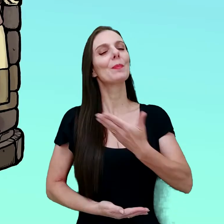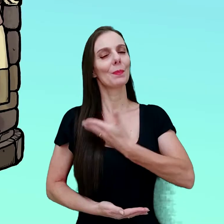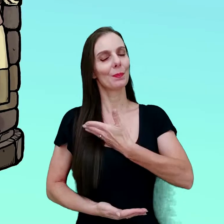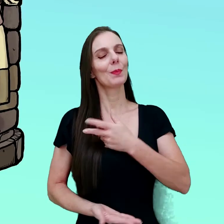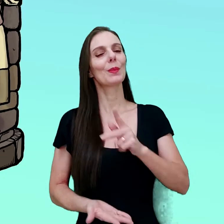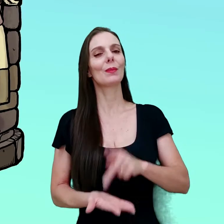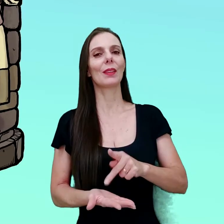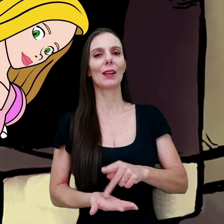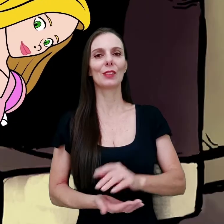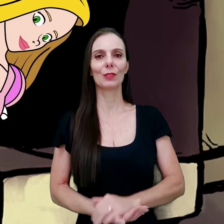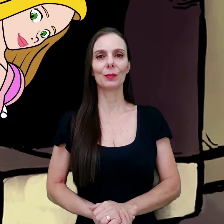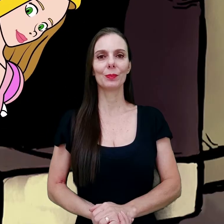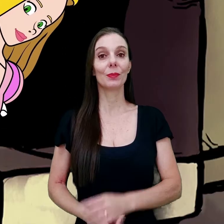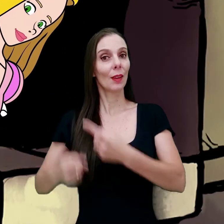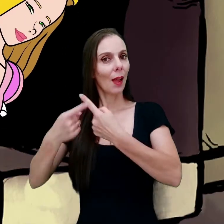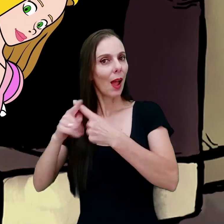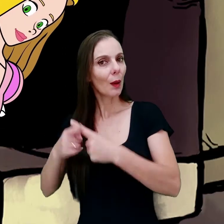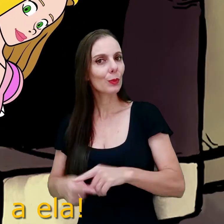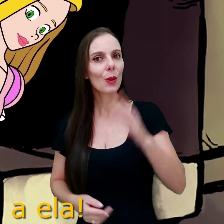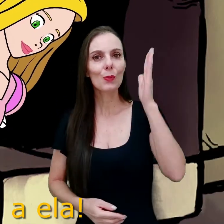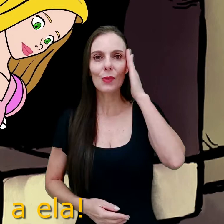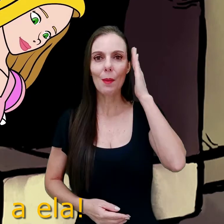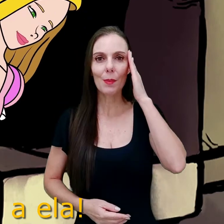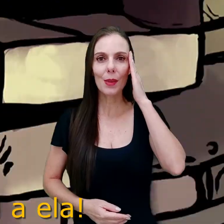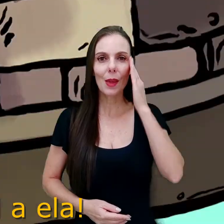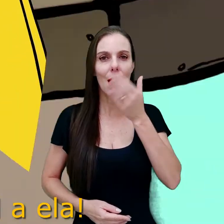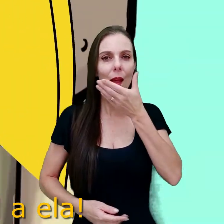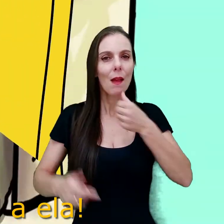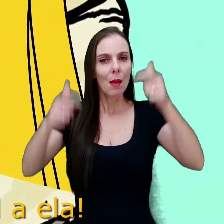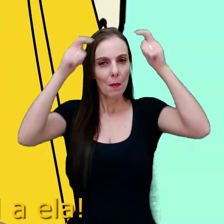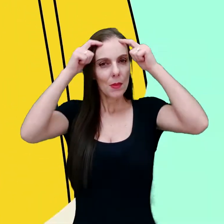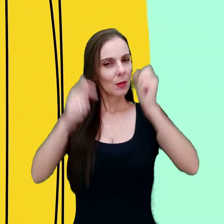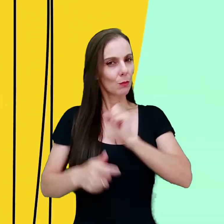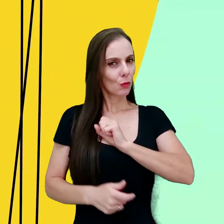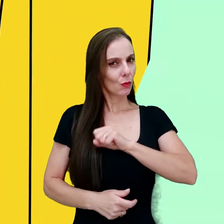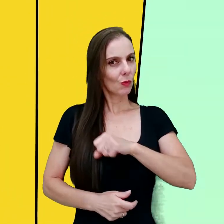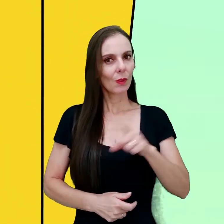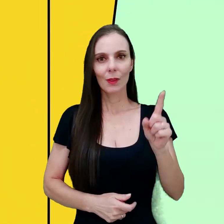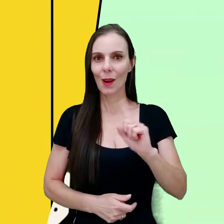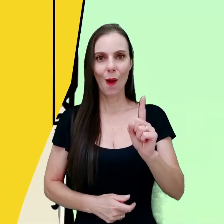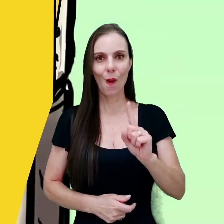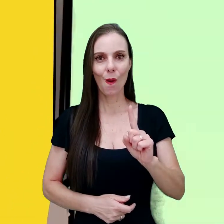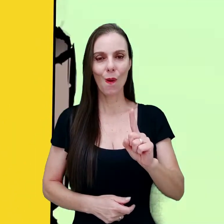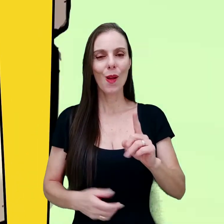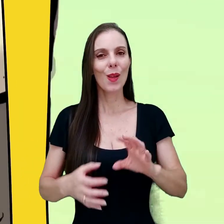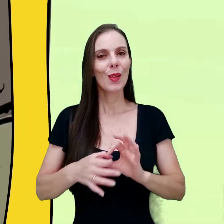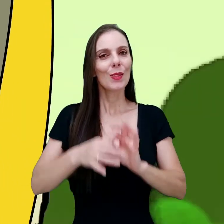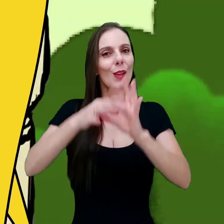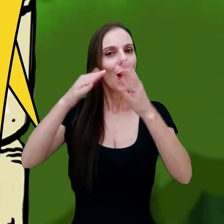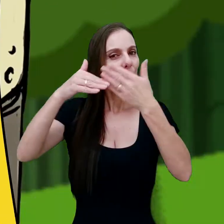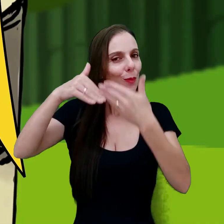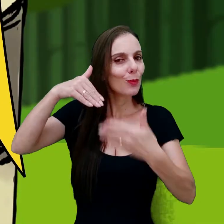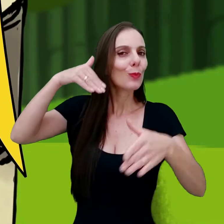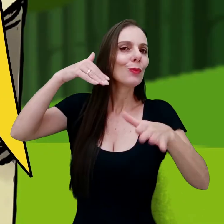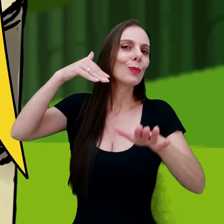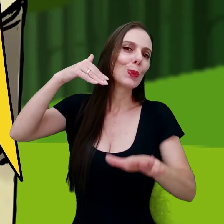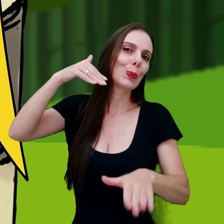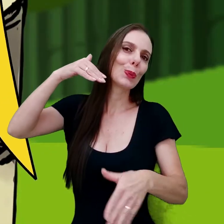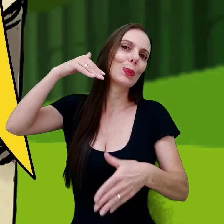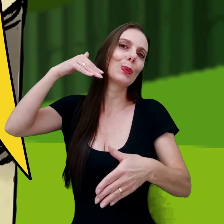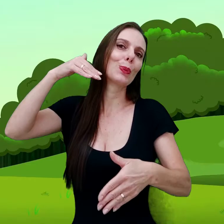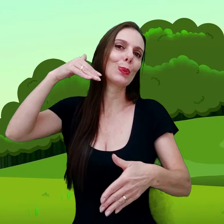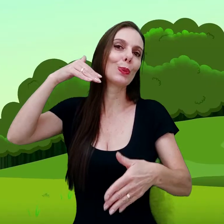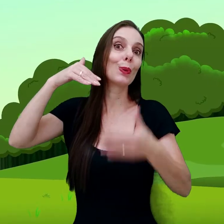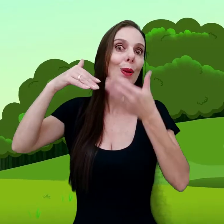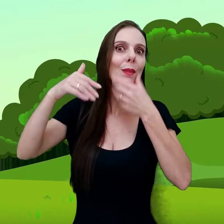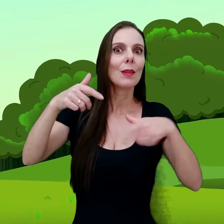muito amigos. Ela sabia finalmente que ele não iria fazer mal a ela. E por isso, deixava os cabelos